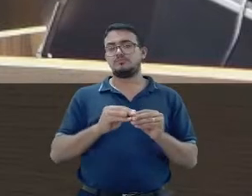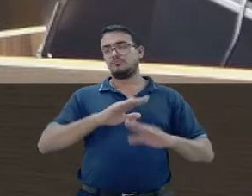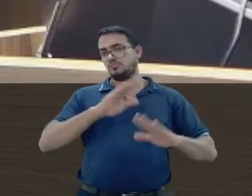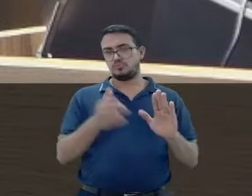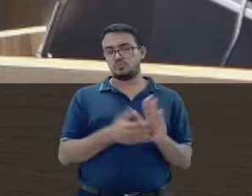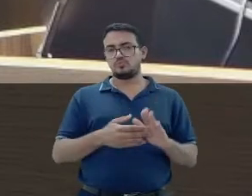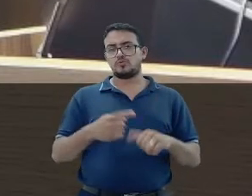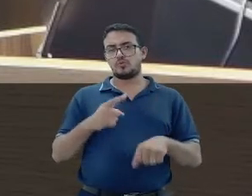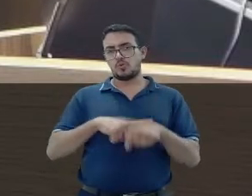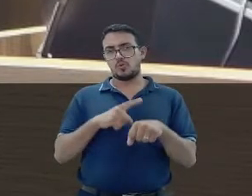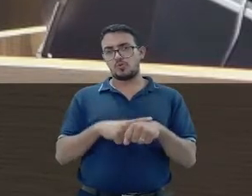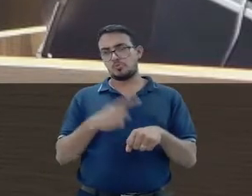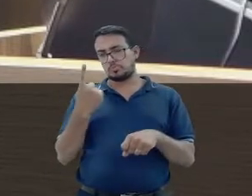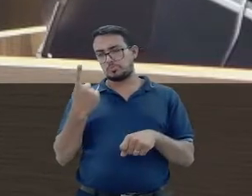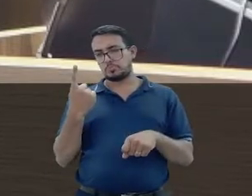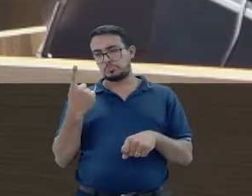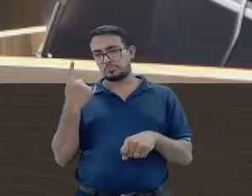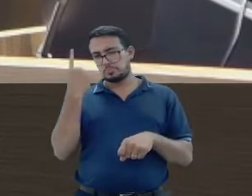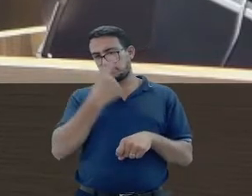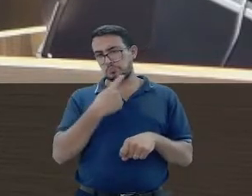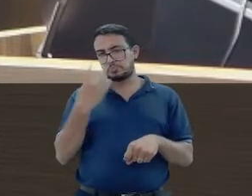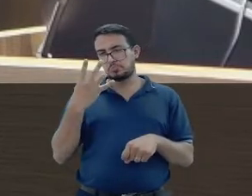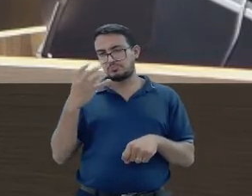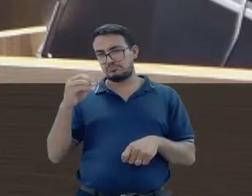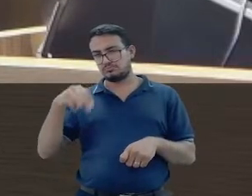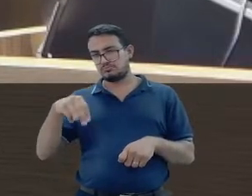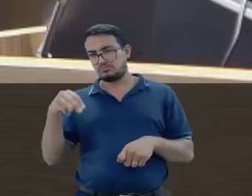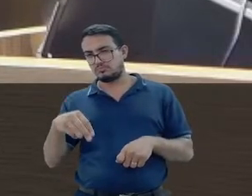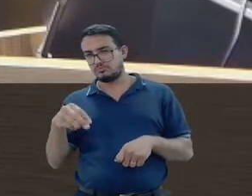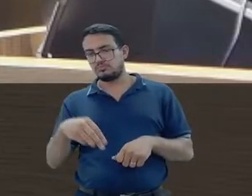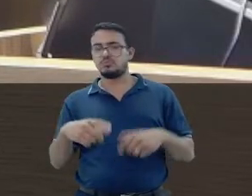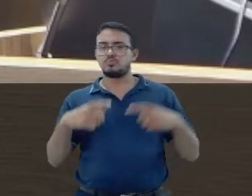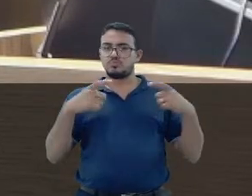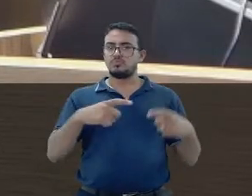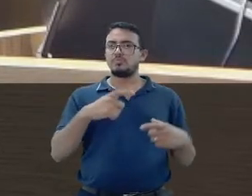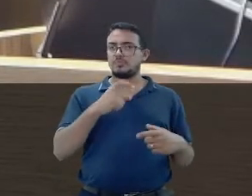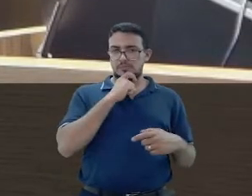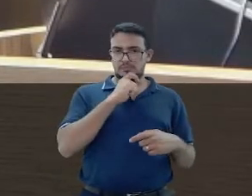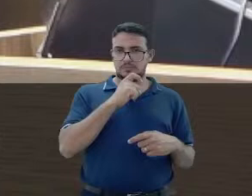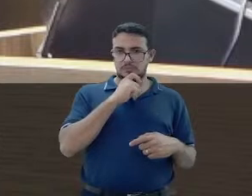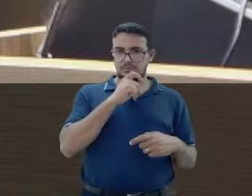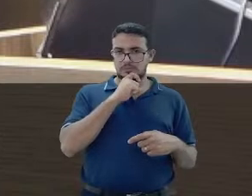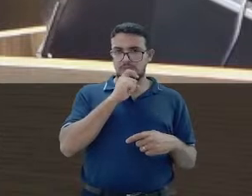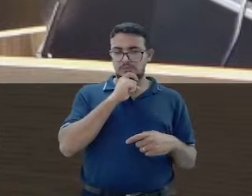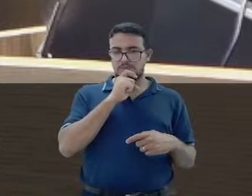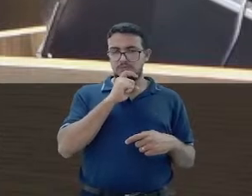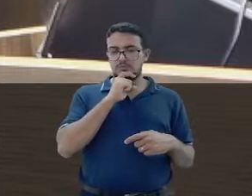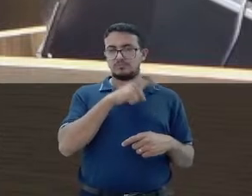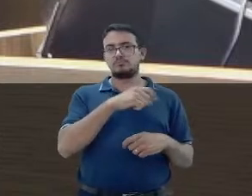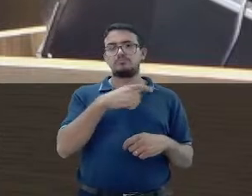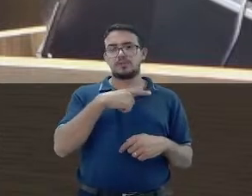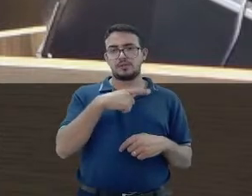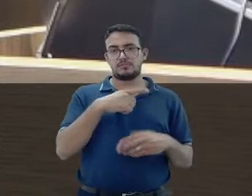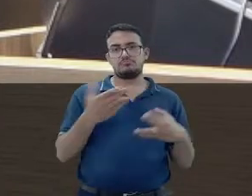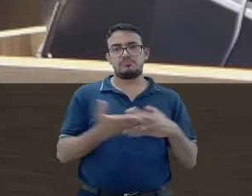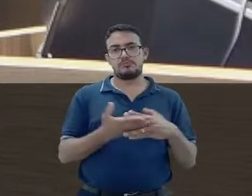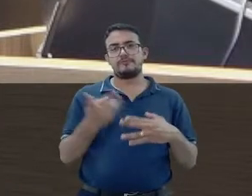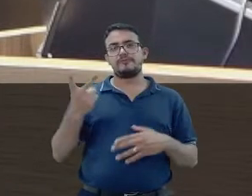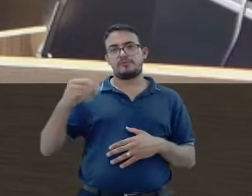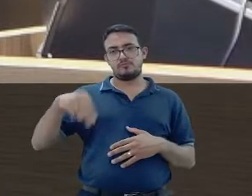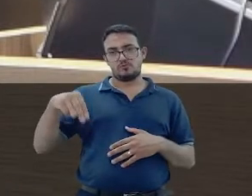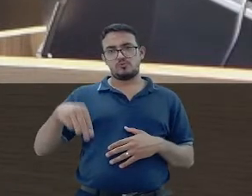hora e 40 minutos em ambiente artificialmente frio, os trabalhadores desfrutam de pausas de 20 minutos para recuperação